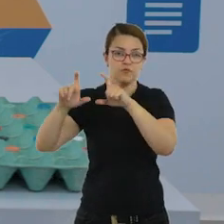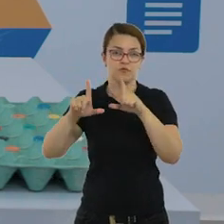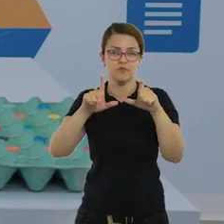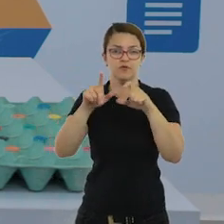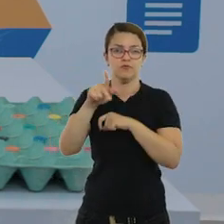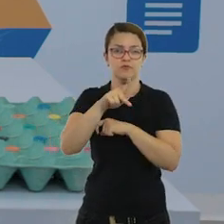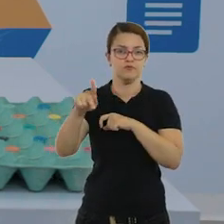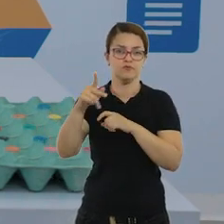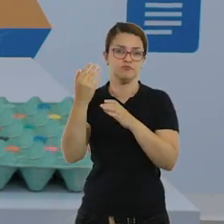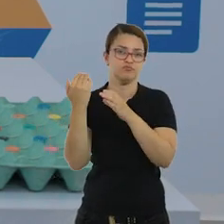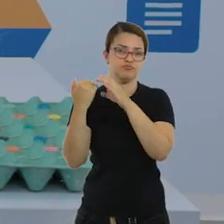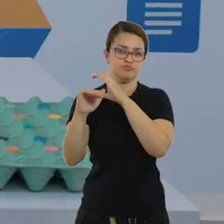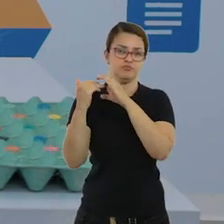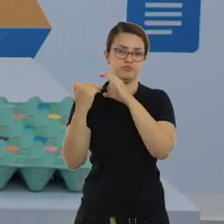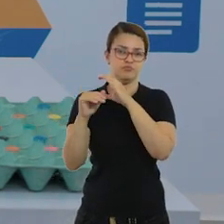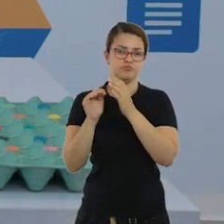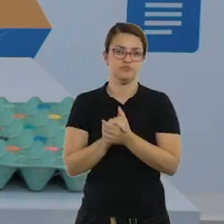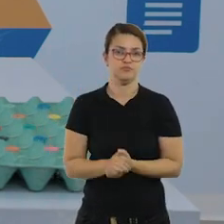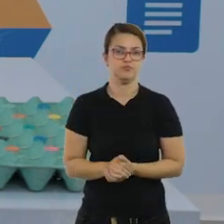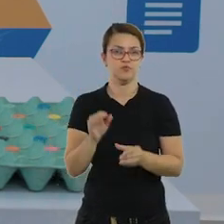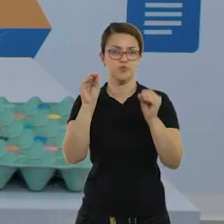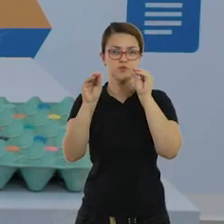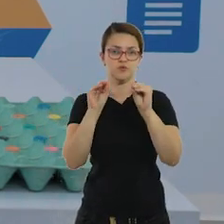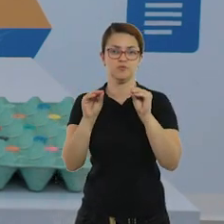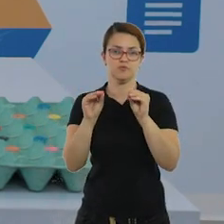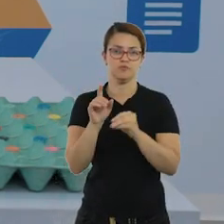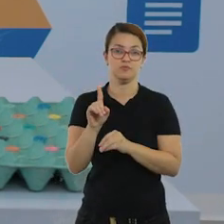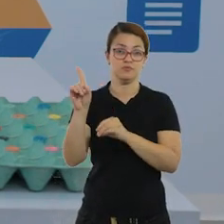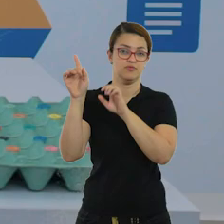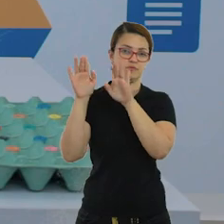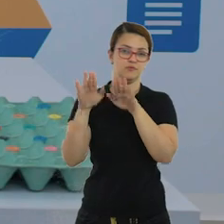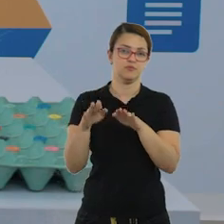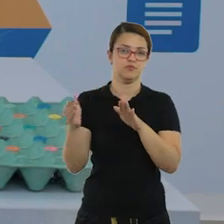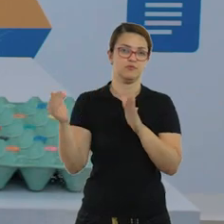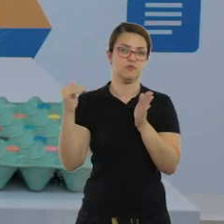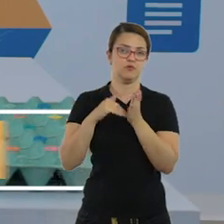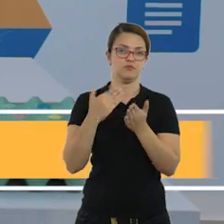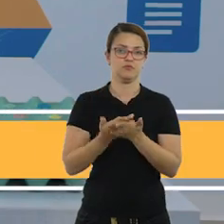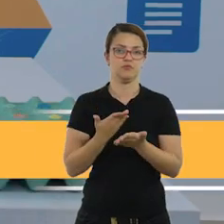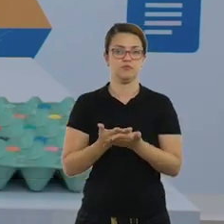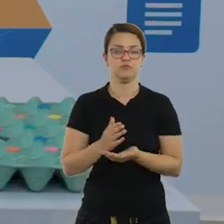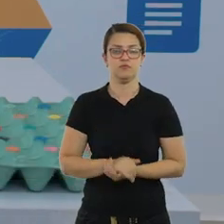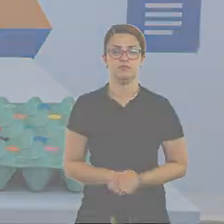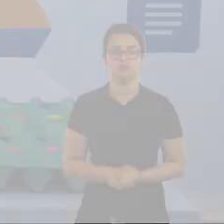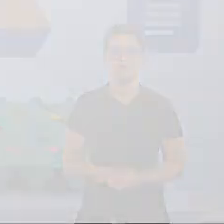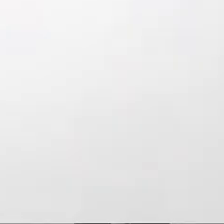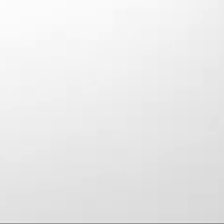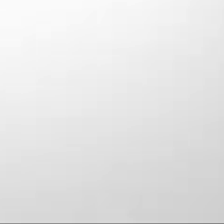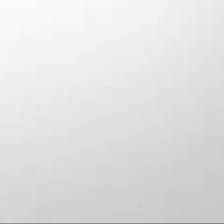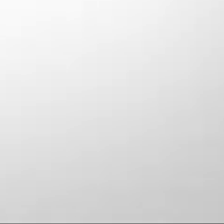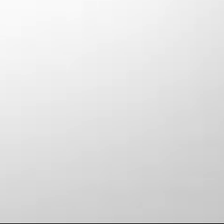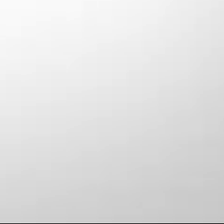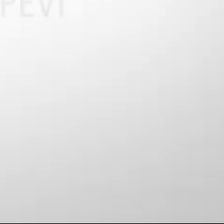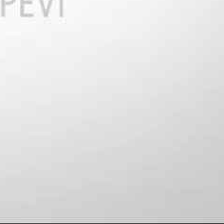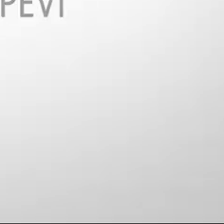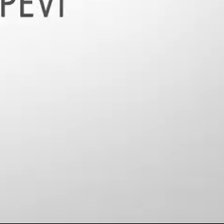vizinhos e mandem as fotos para as professoras das crianças realizando as atividades. Beijo, fiquem com Deus e até a próxima!